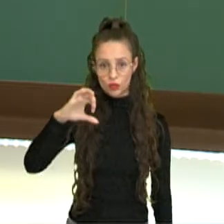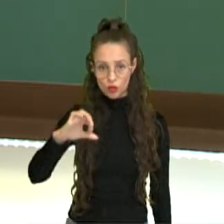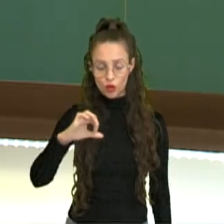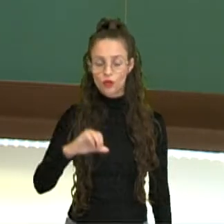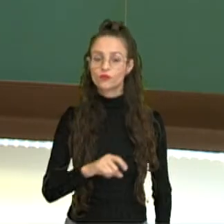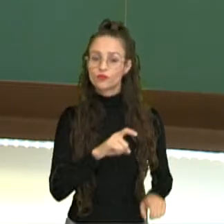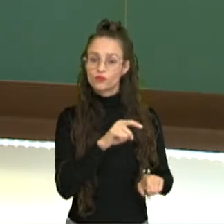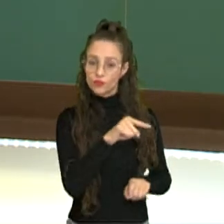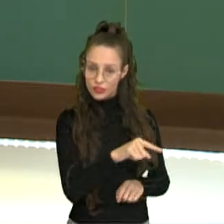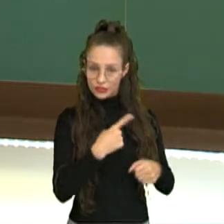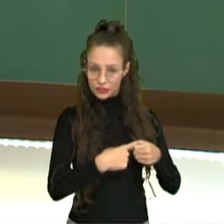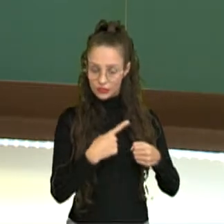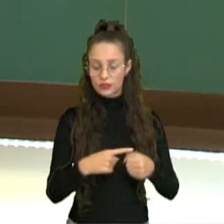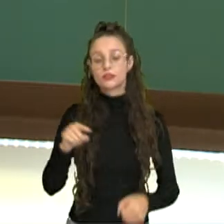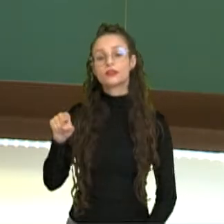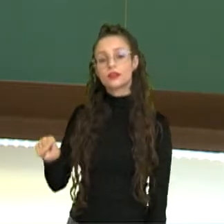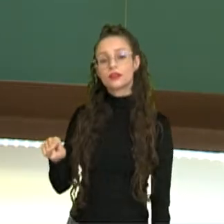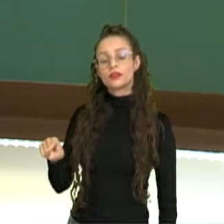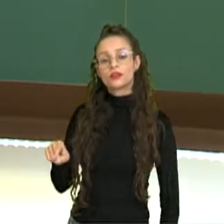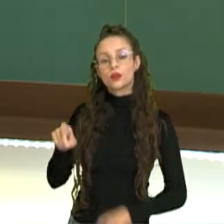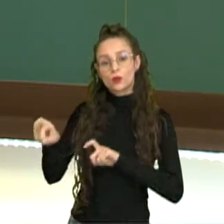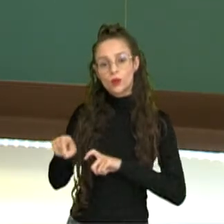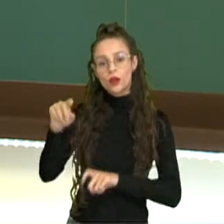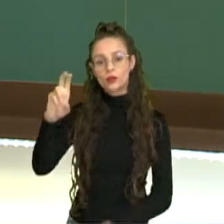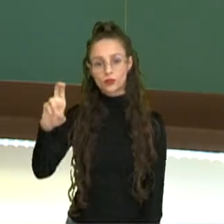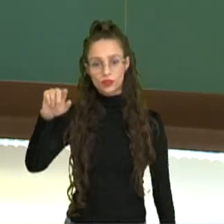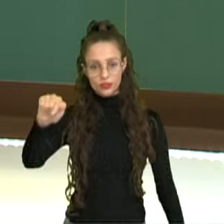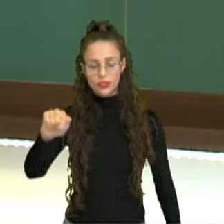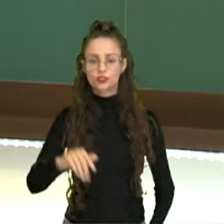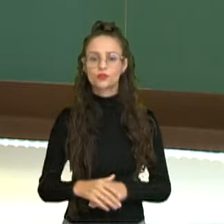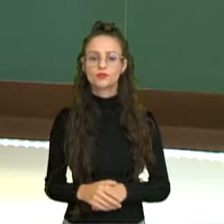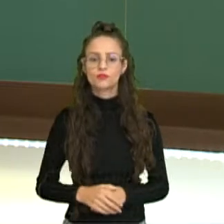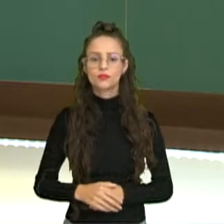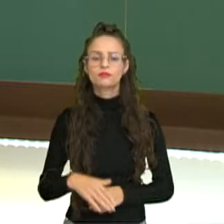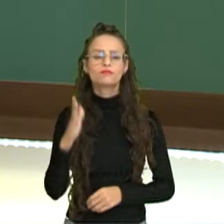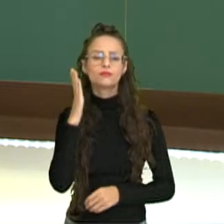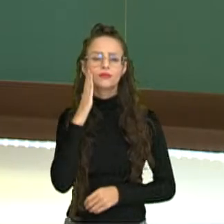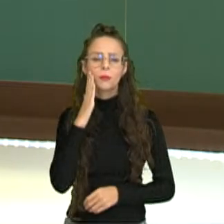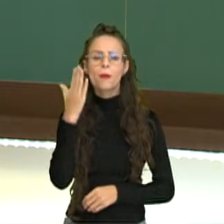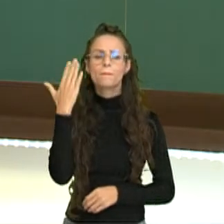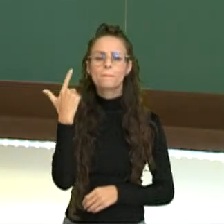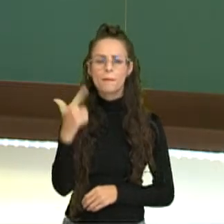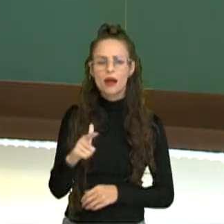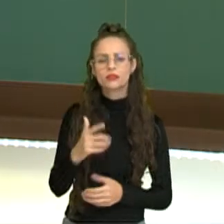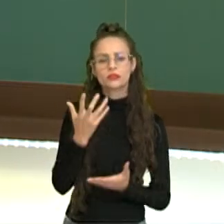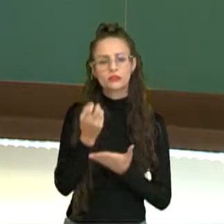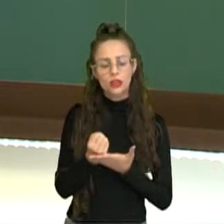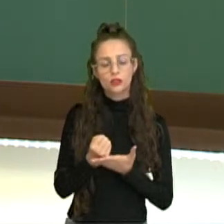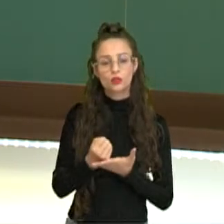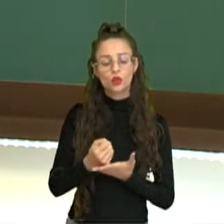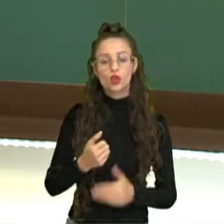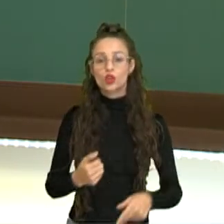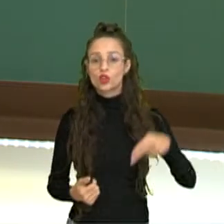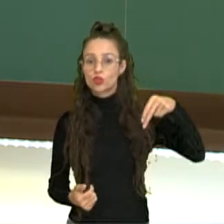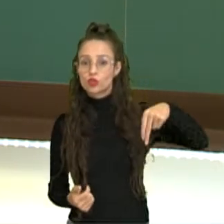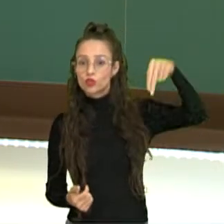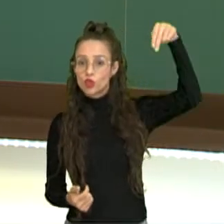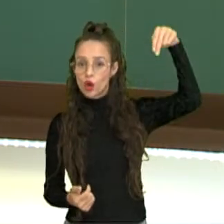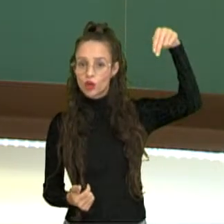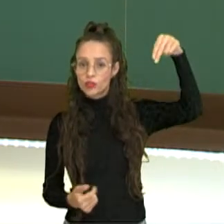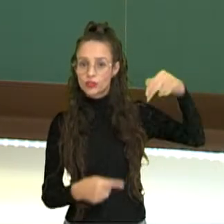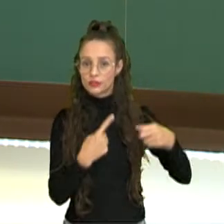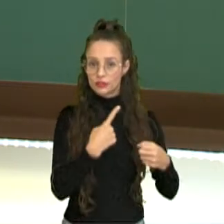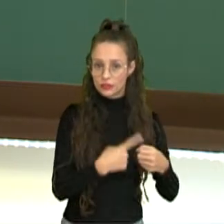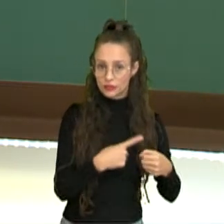na região rural 57. Se eu quiser saber mais dados, eu posso ver que no norte a diferença está na